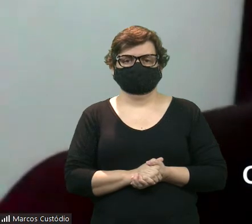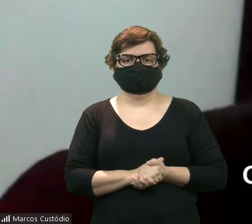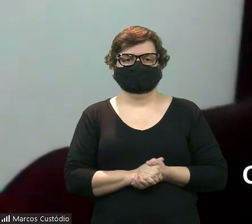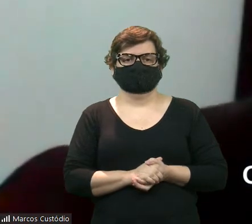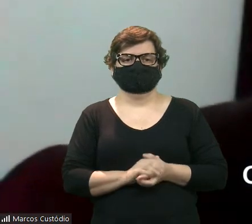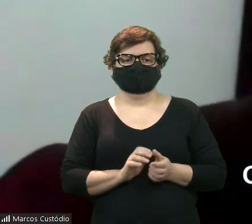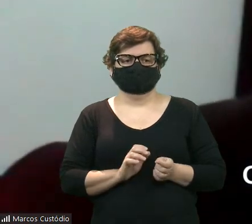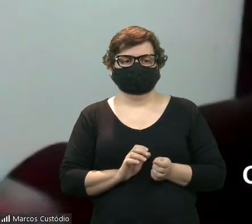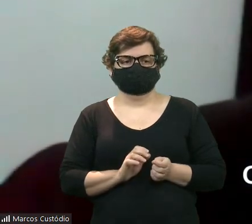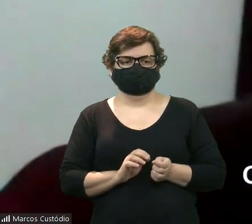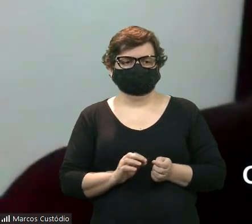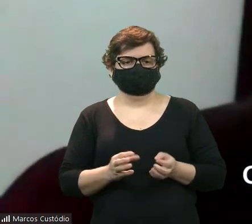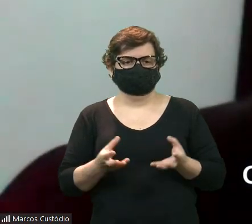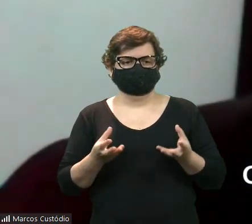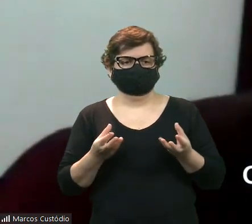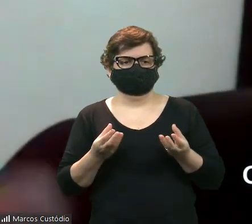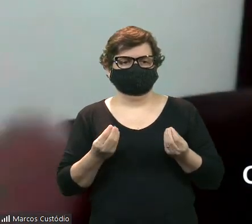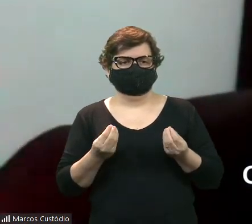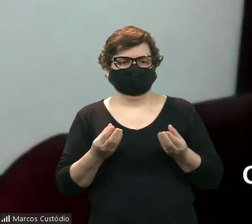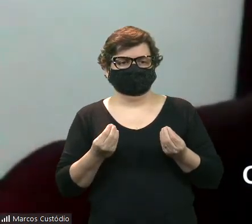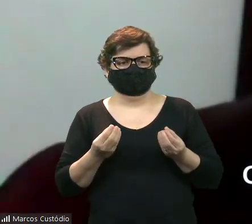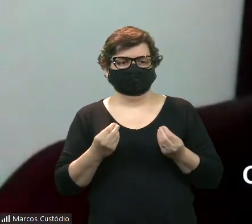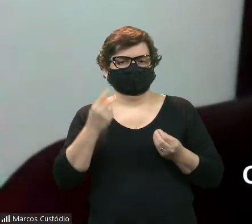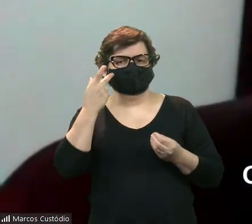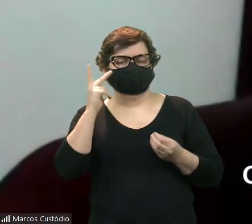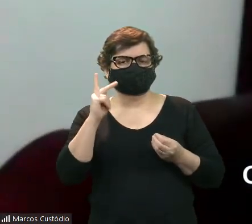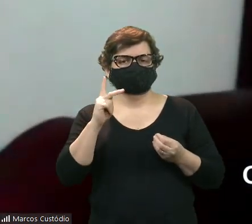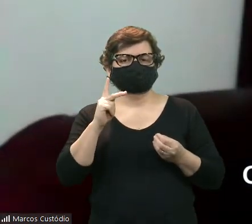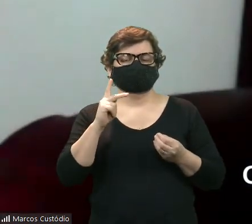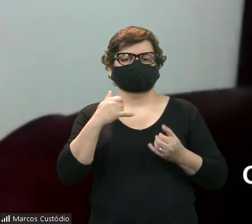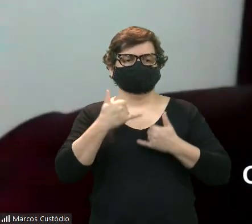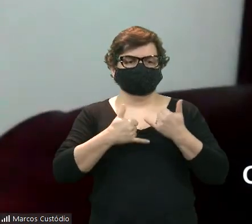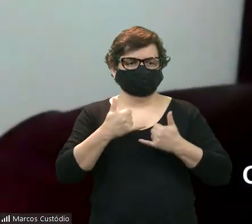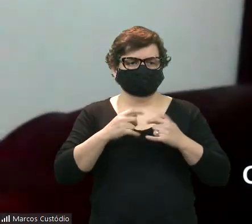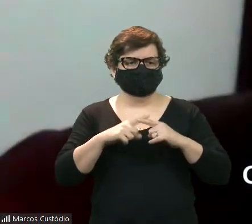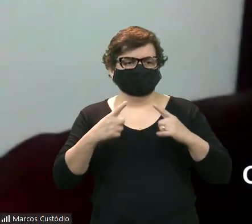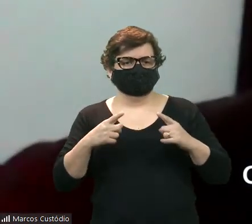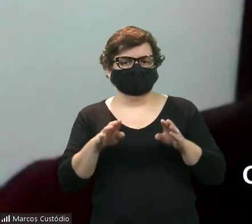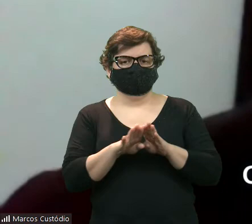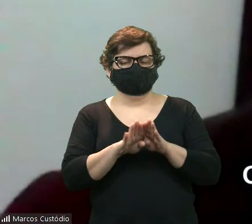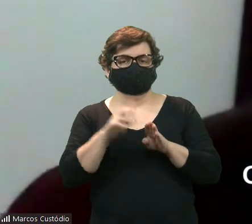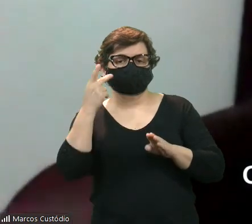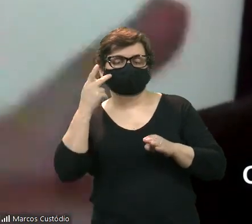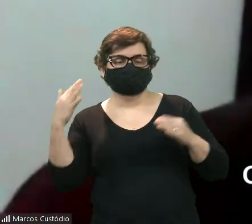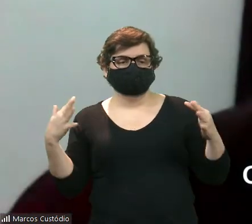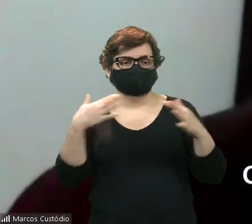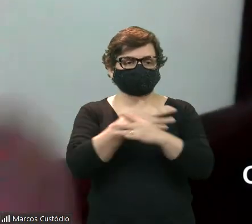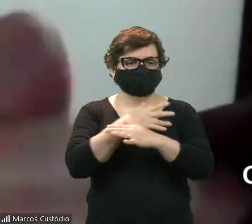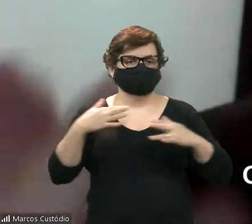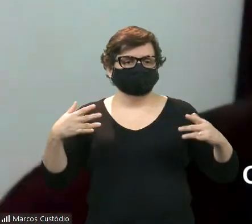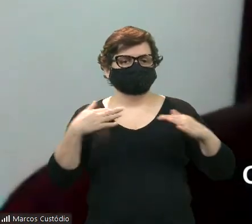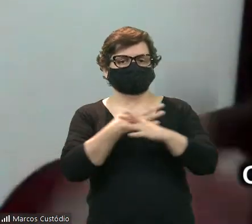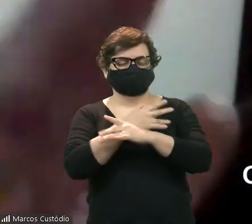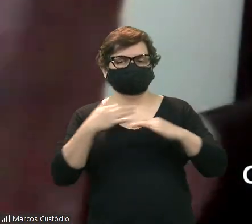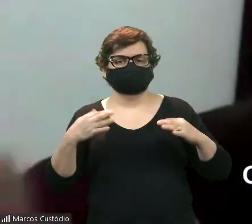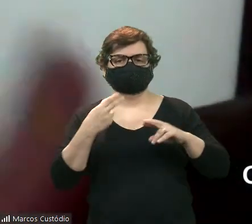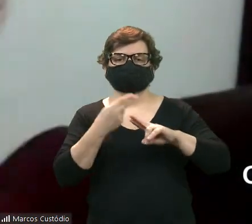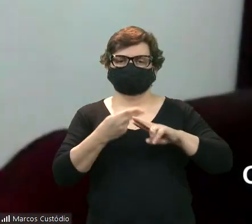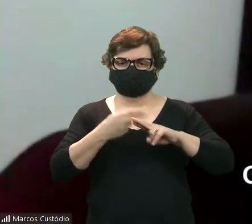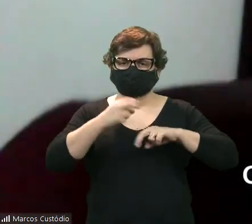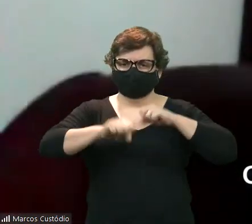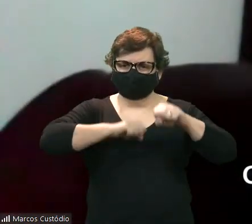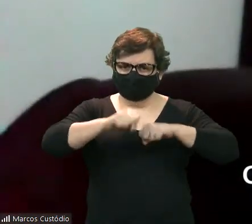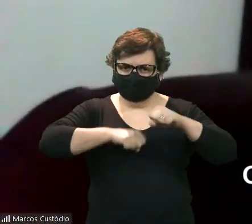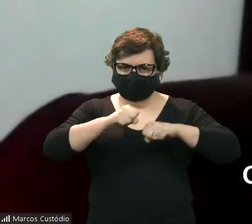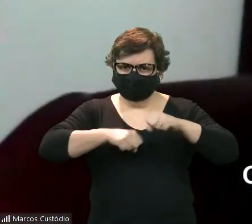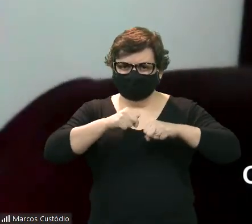população, muito mais para lazer, mas também lazer. Mas essa questão mesmo de ir e vir, de vir trabalhar, usar bicicleta,